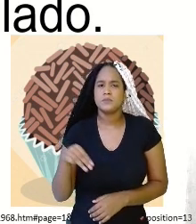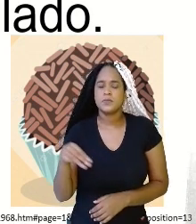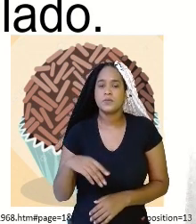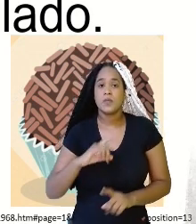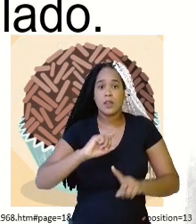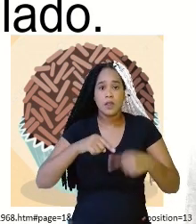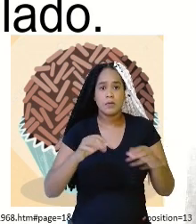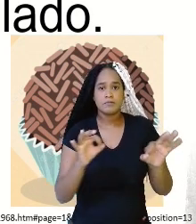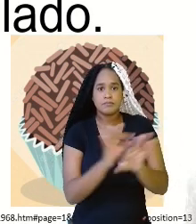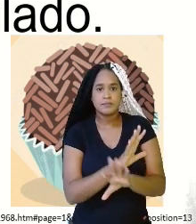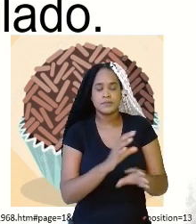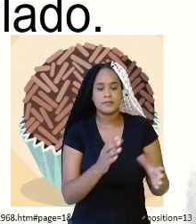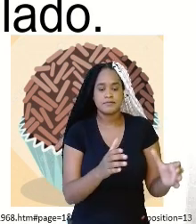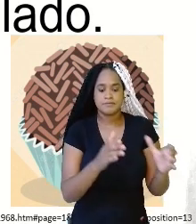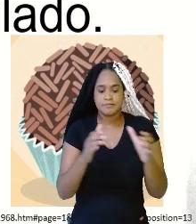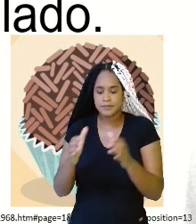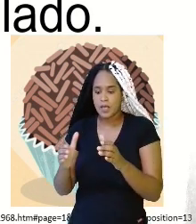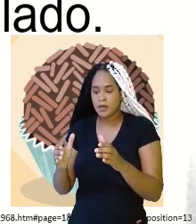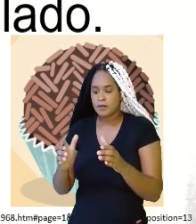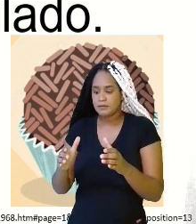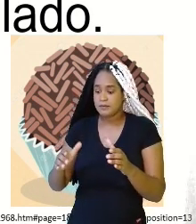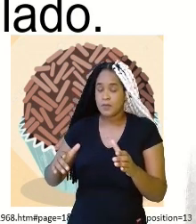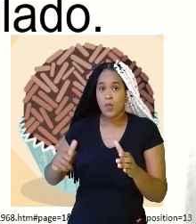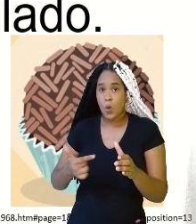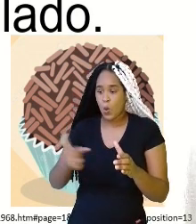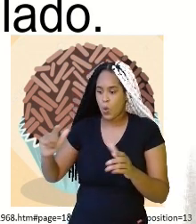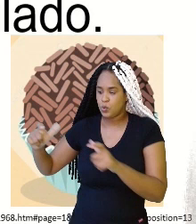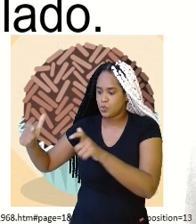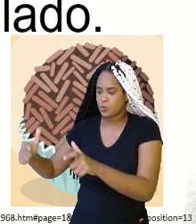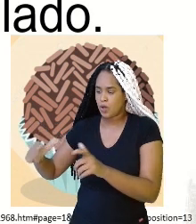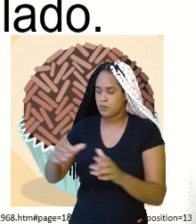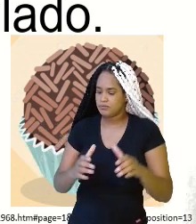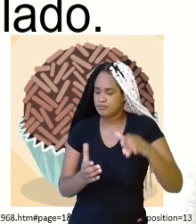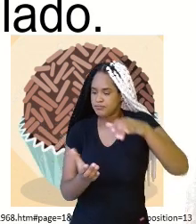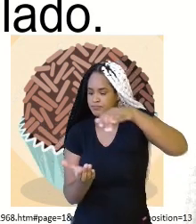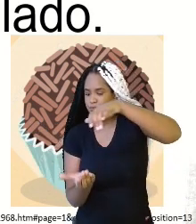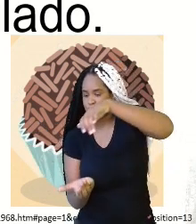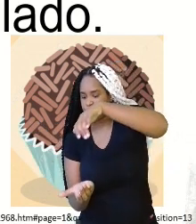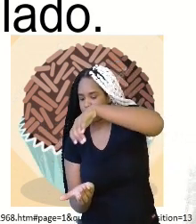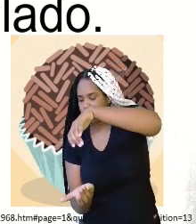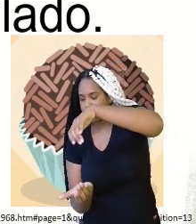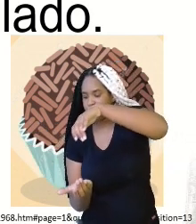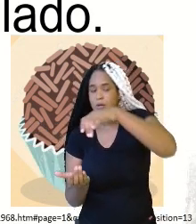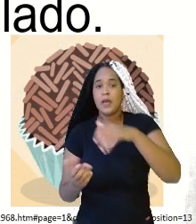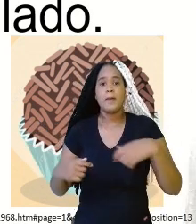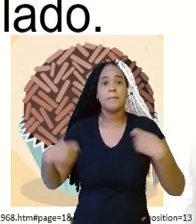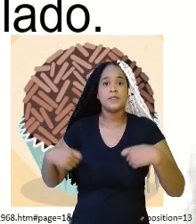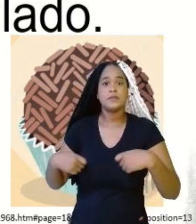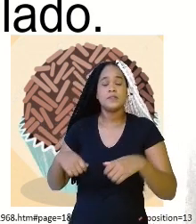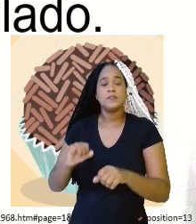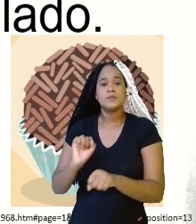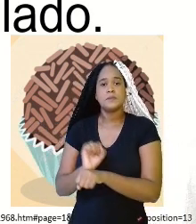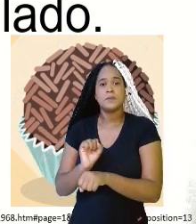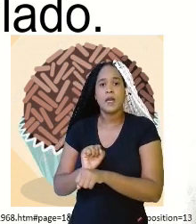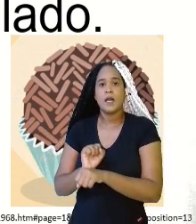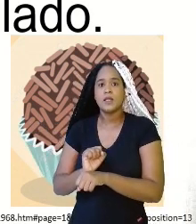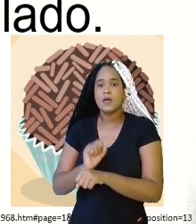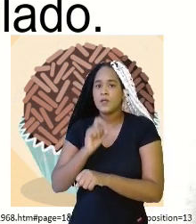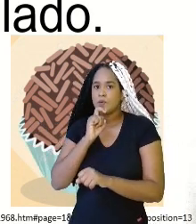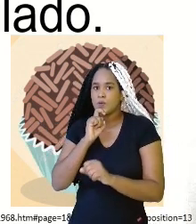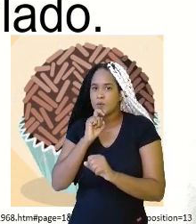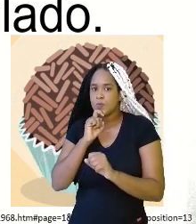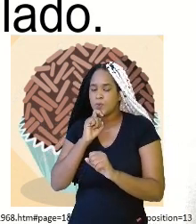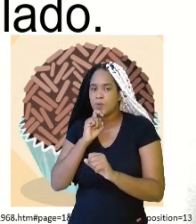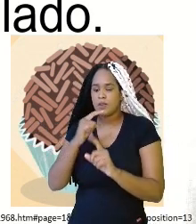fogo e passe para um recipiente untado e deixe esfriar. Com as mãos untadas, faça bolinhas e passe-as no